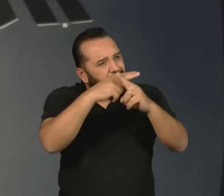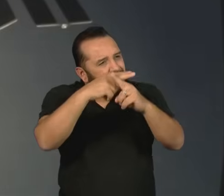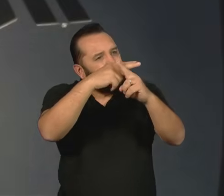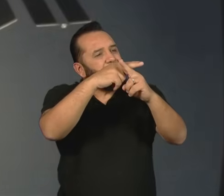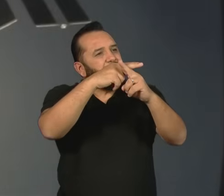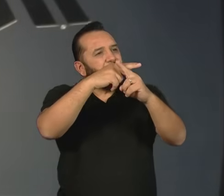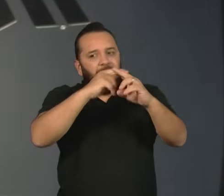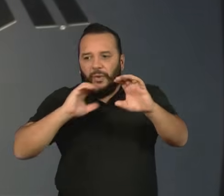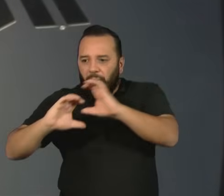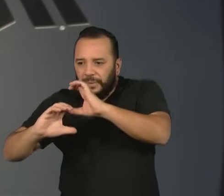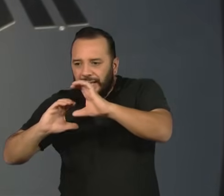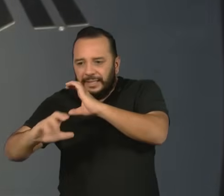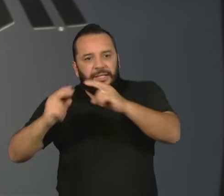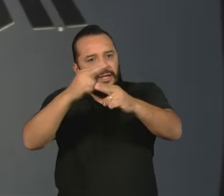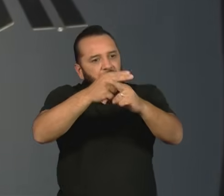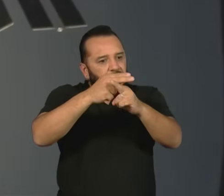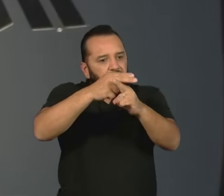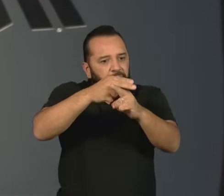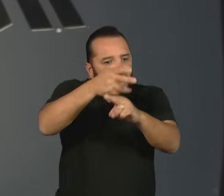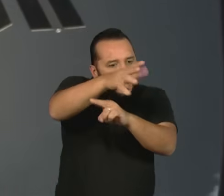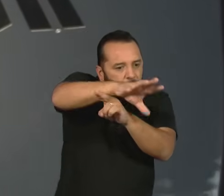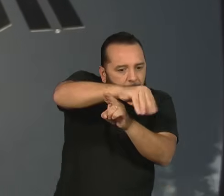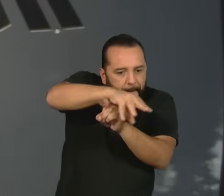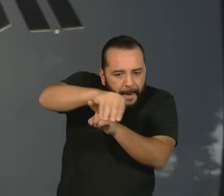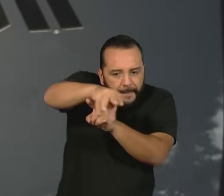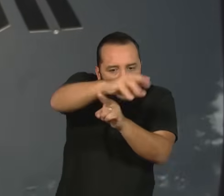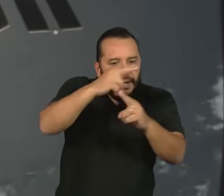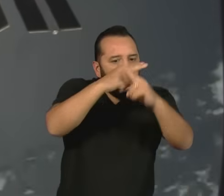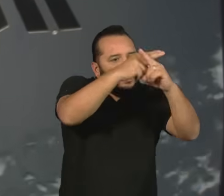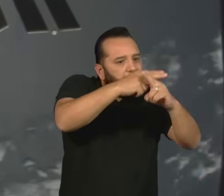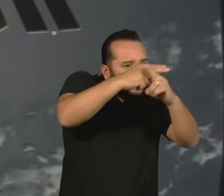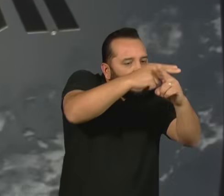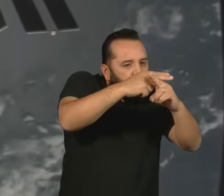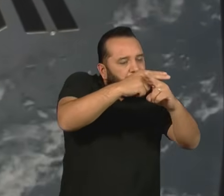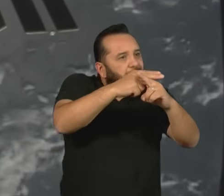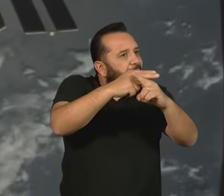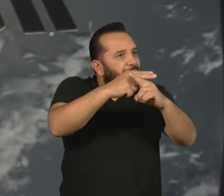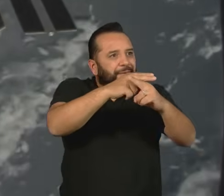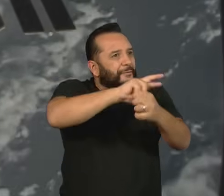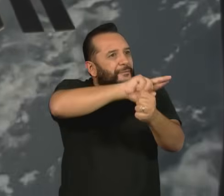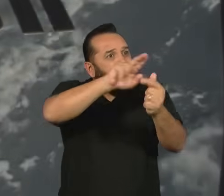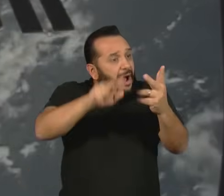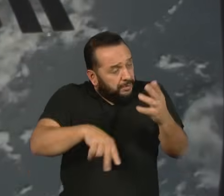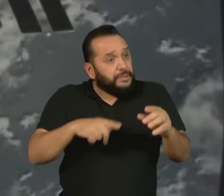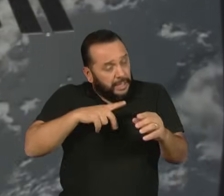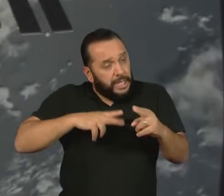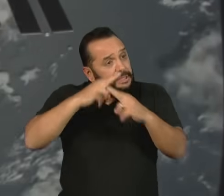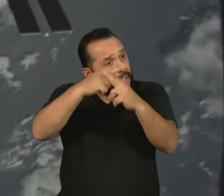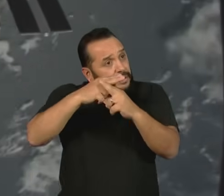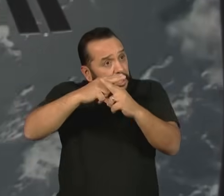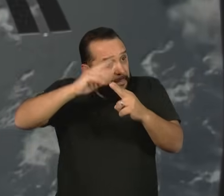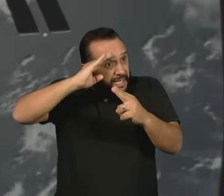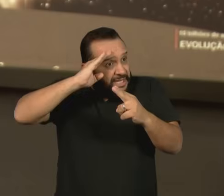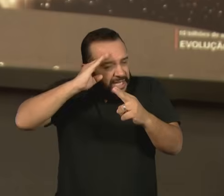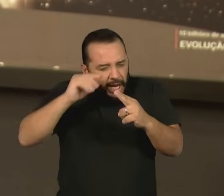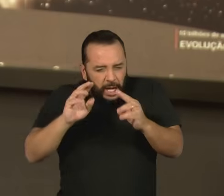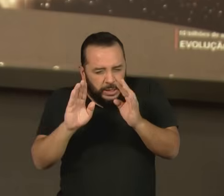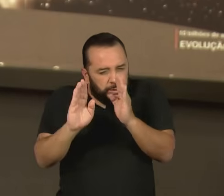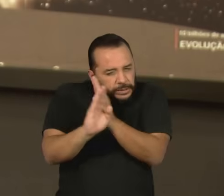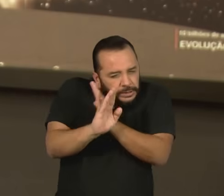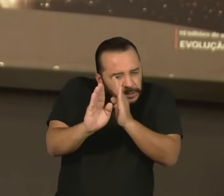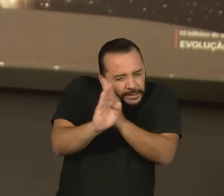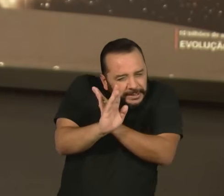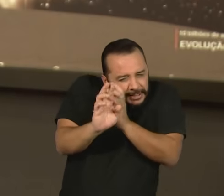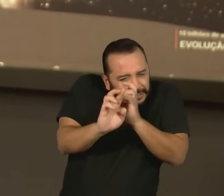monitoramento do clima, da vegetação, dos oceanos. Existem os satélites militares, espiões. O que me parece